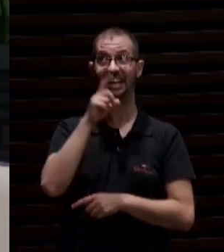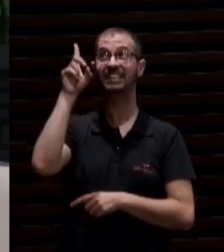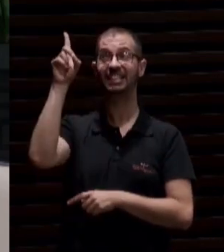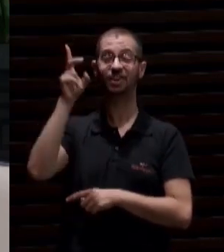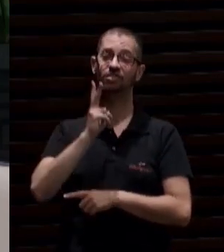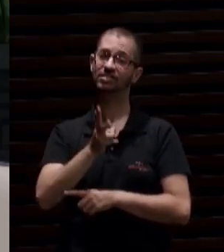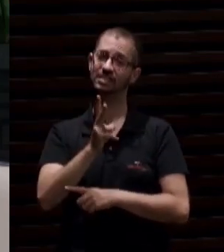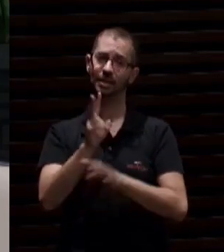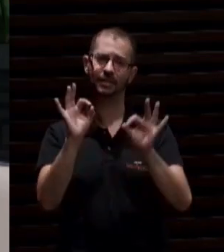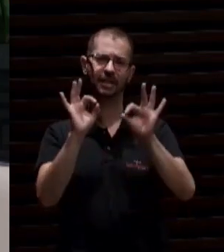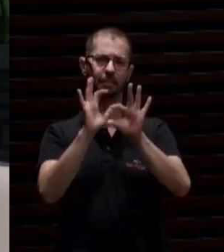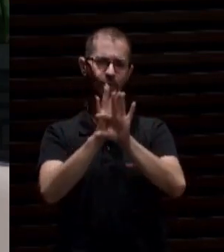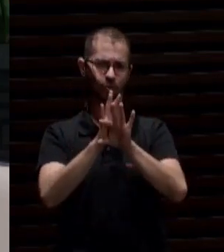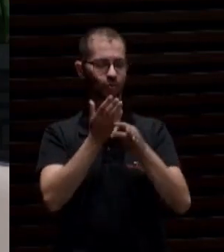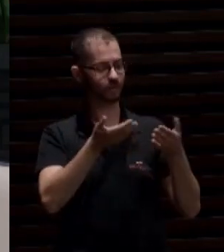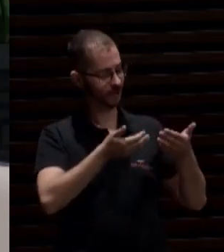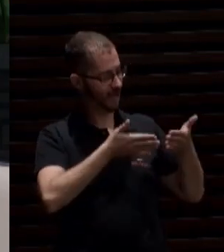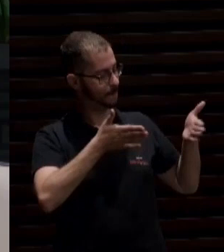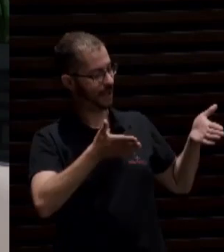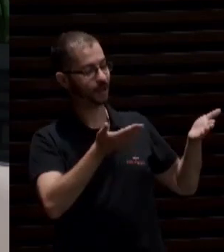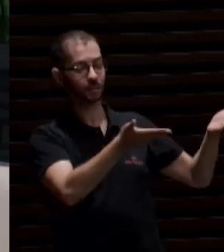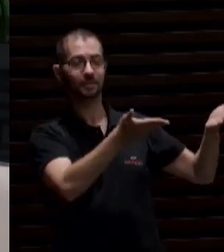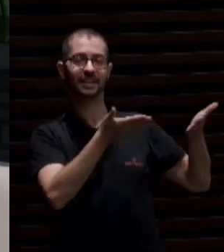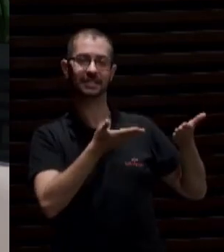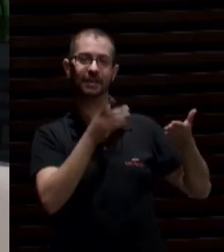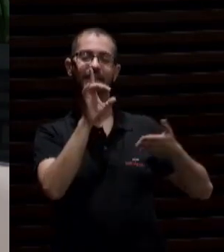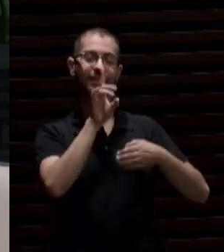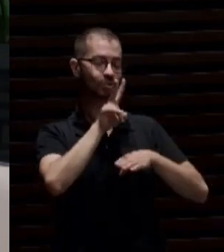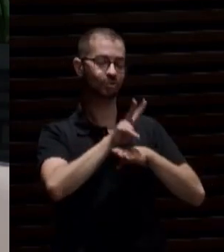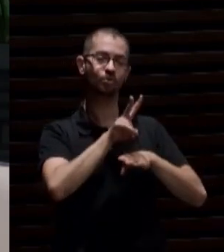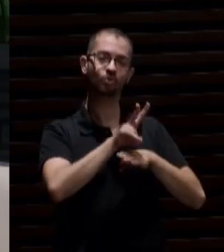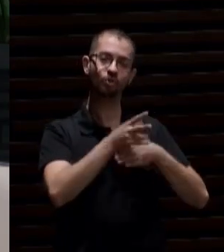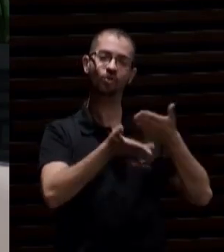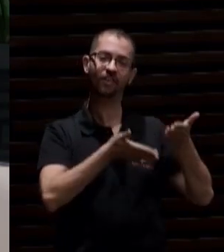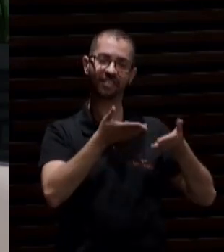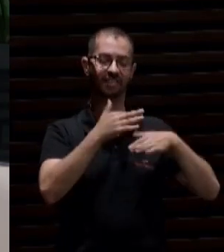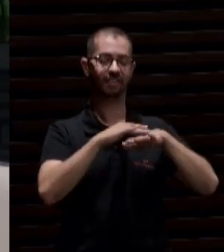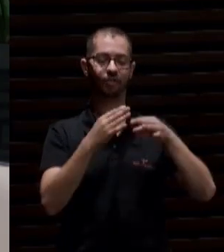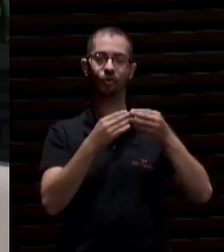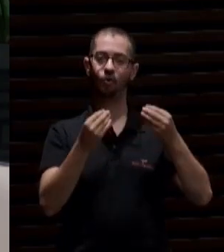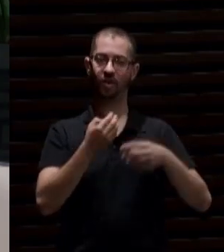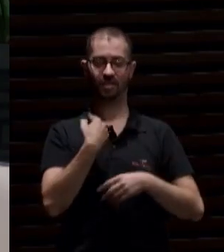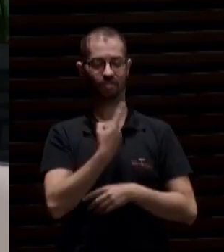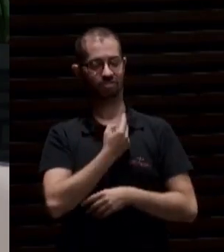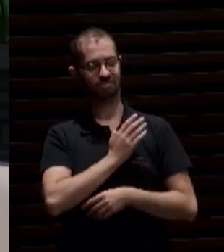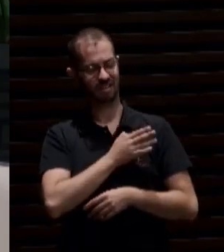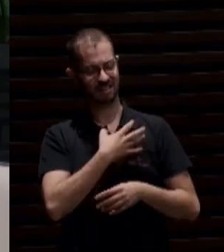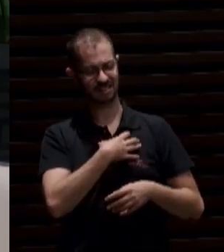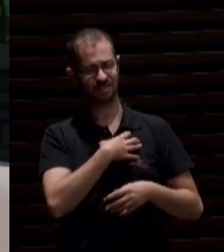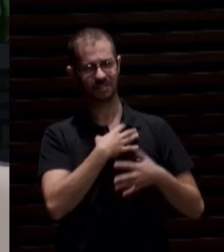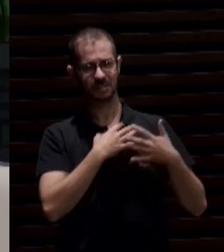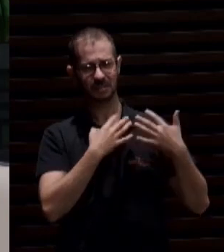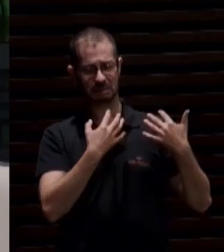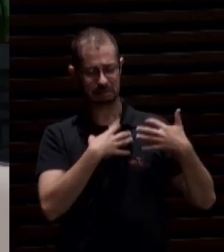a nos receber amorosamente. Ele nos alimenta, ele cura nossas feridas, sara as nossas dores no coração, porque ele é bom mesmo